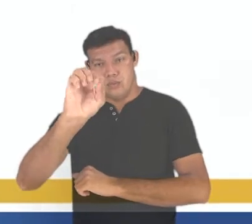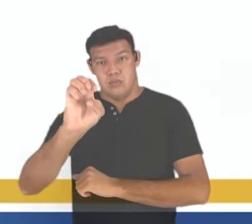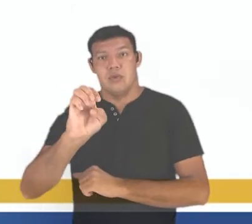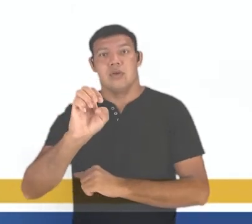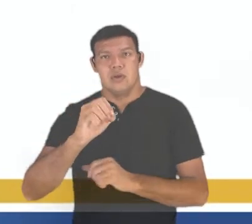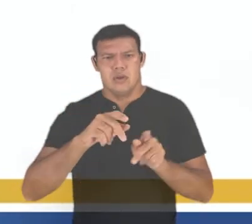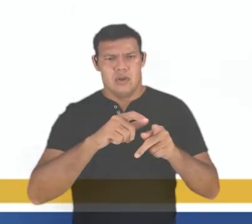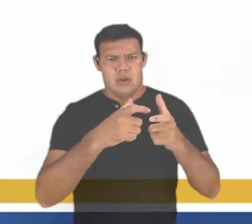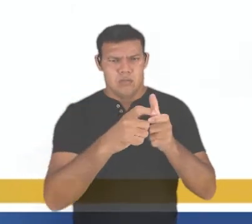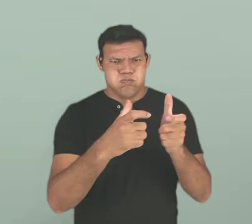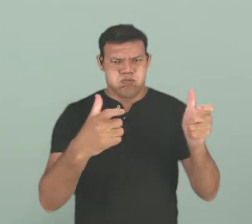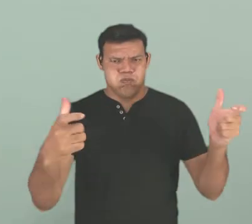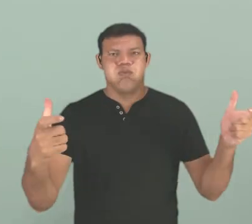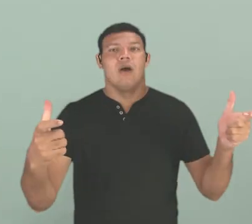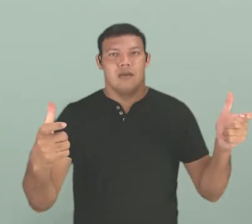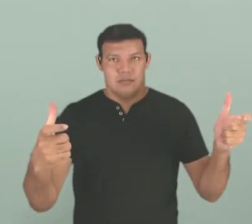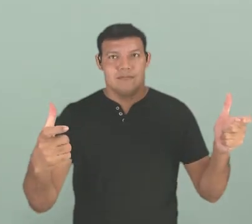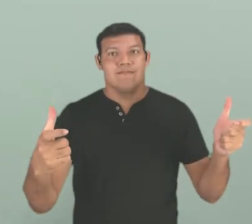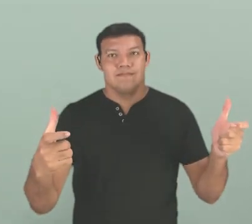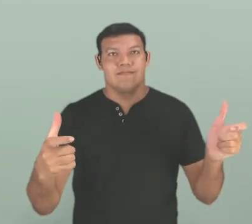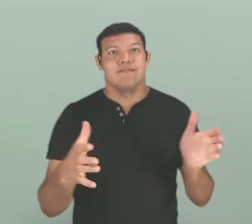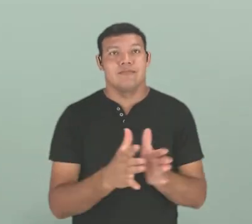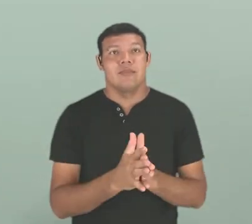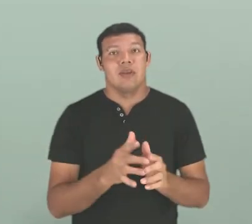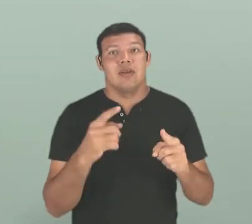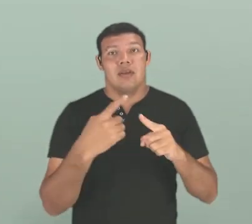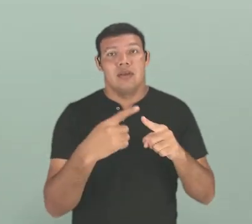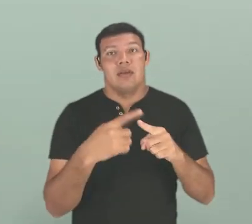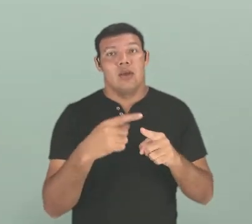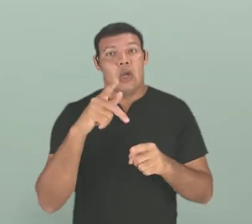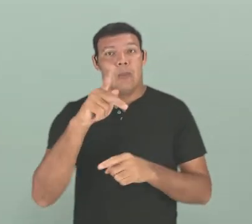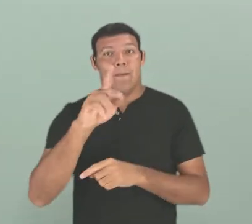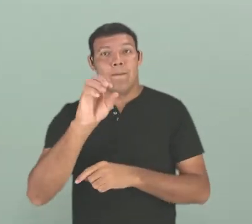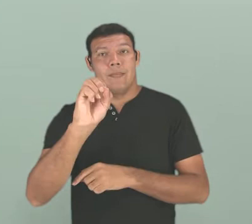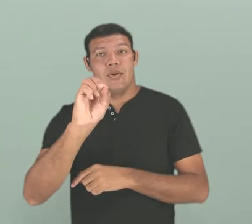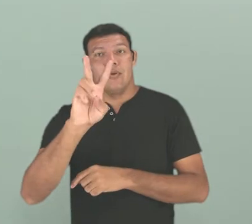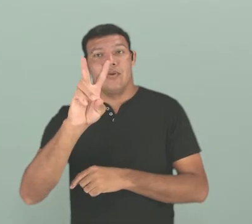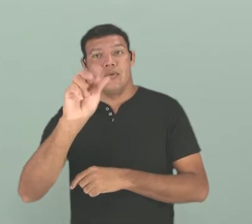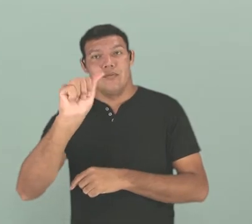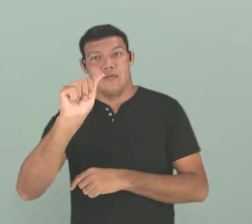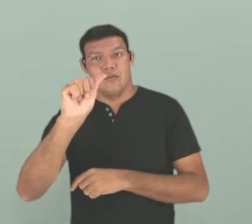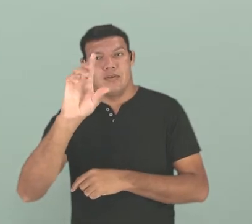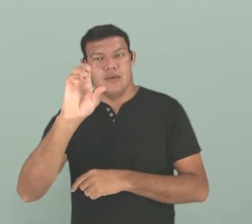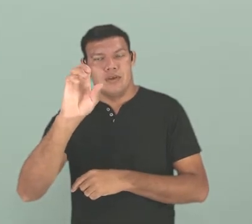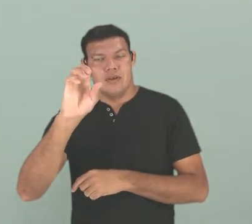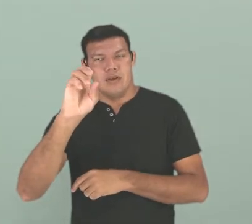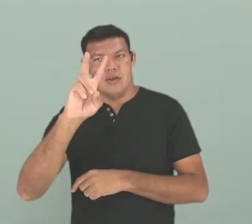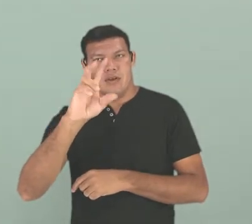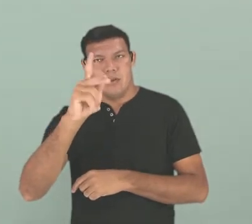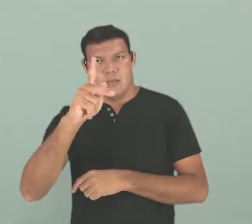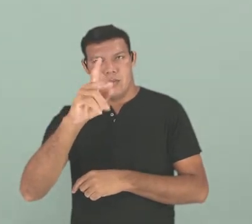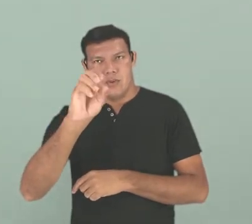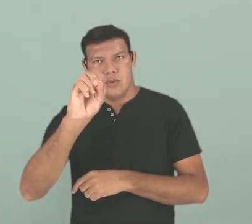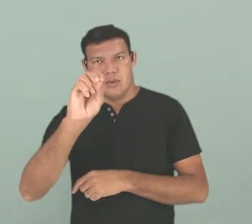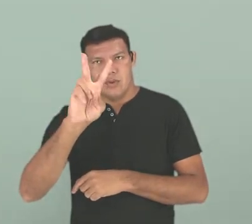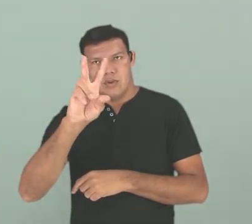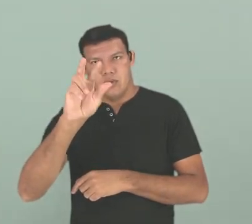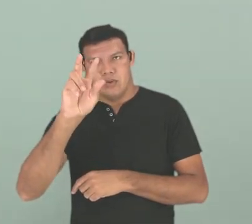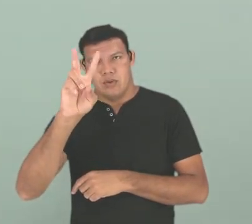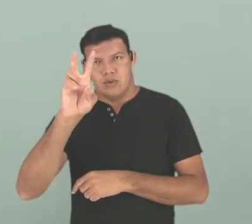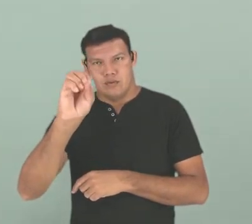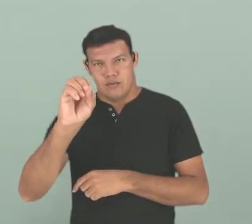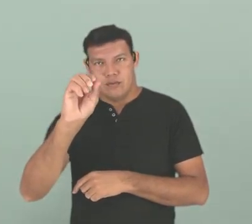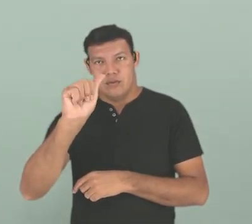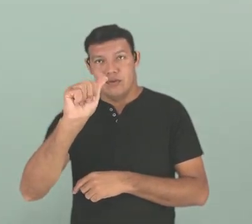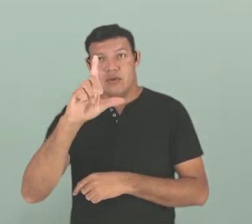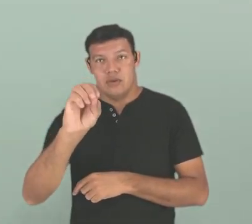ali. Quando eu digo que não é povoado, é que essa população está mal distribuída. Onde é que se concentra a maior população do Brasil, por exemplo? É